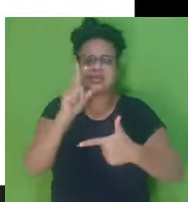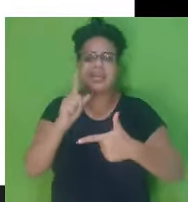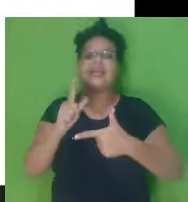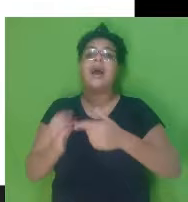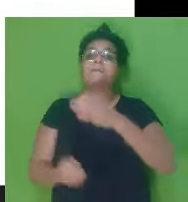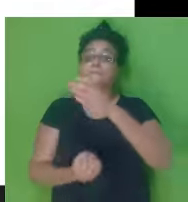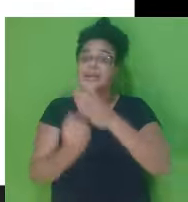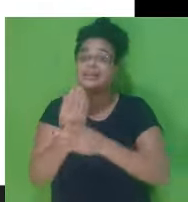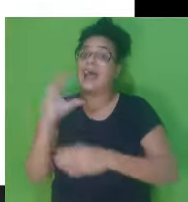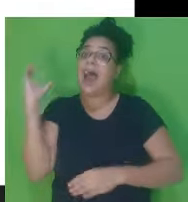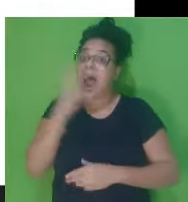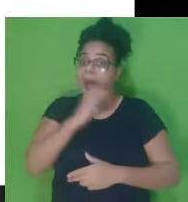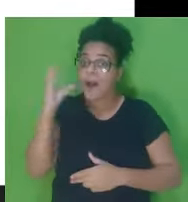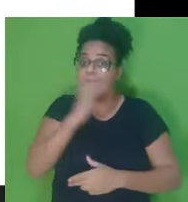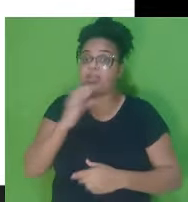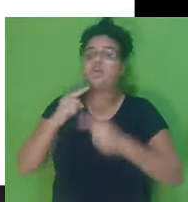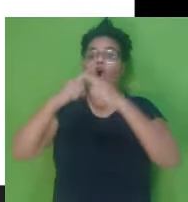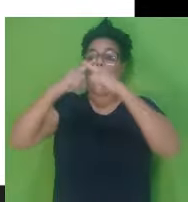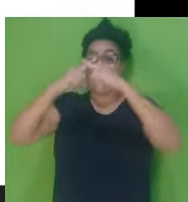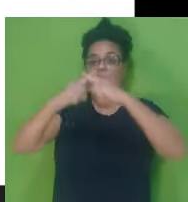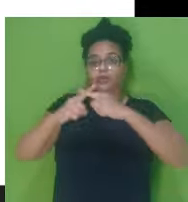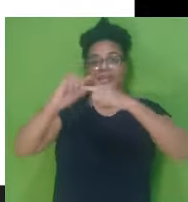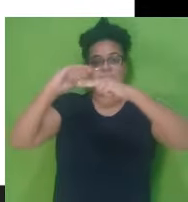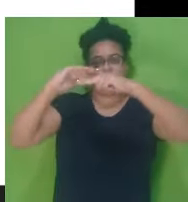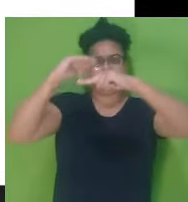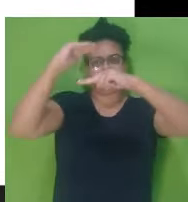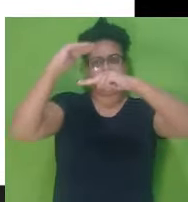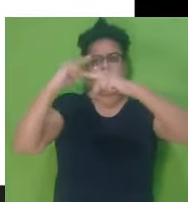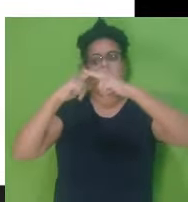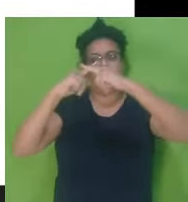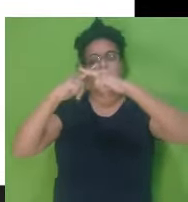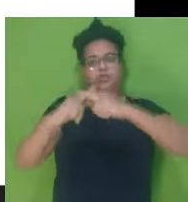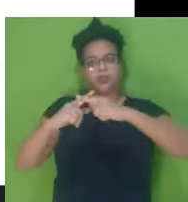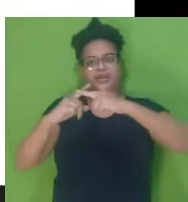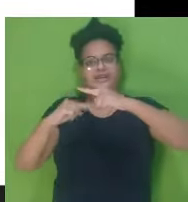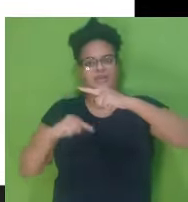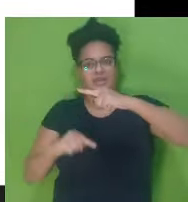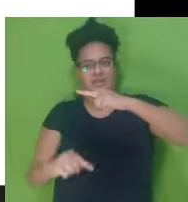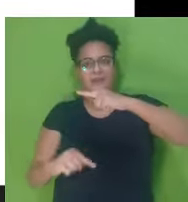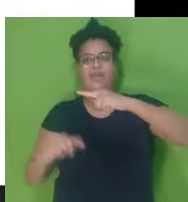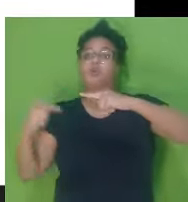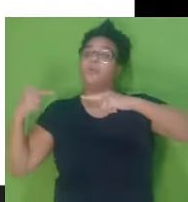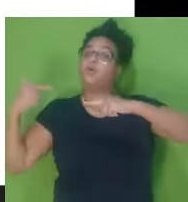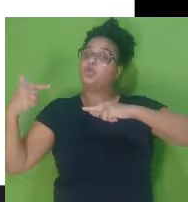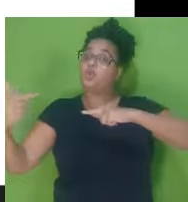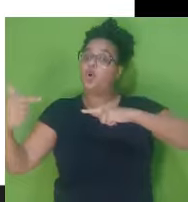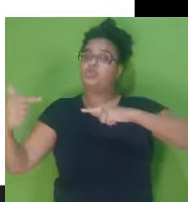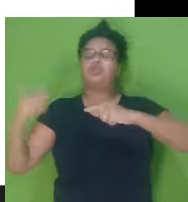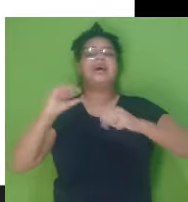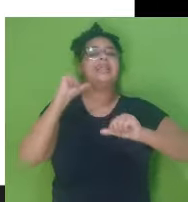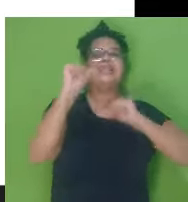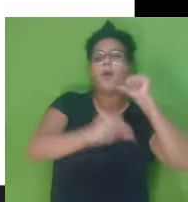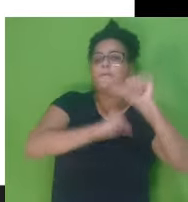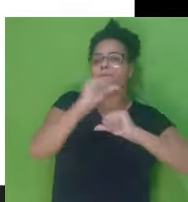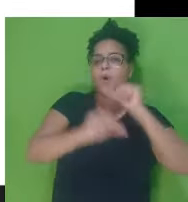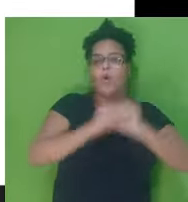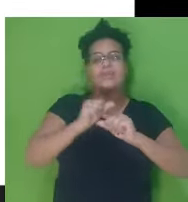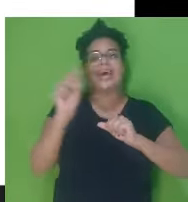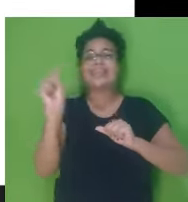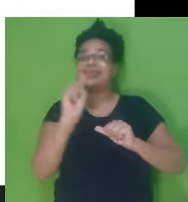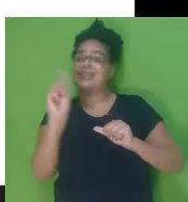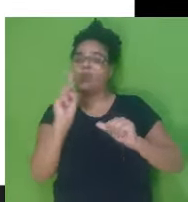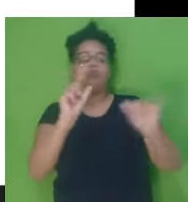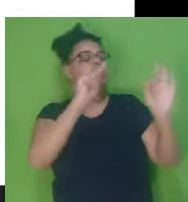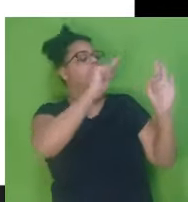ele aparecer rapidamente multiplicando em cima e embaixo por 2. Isso não altera